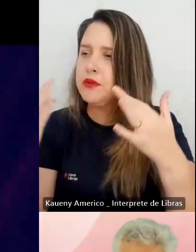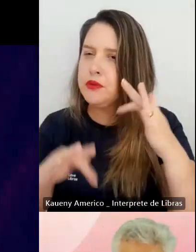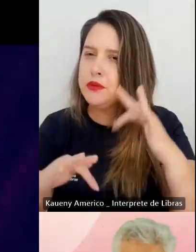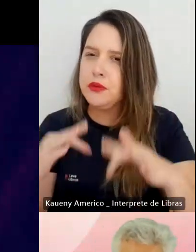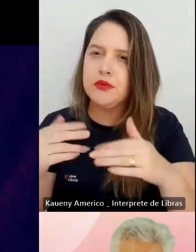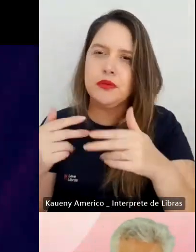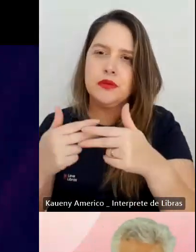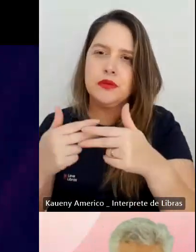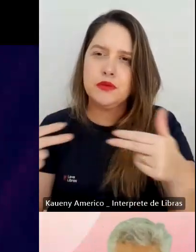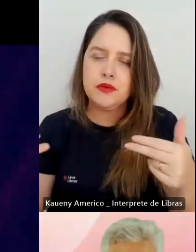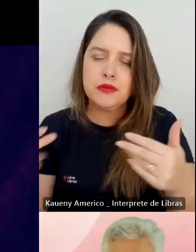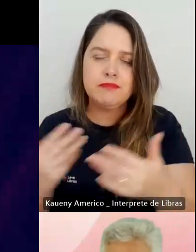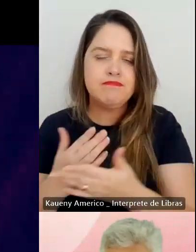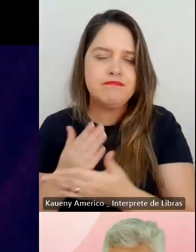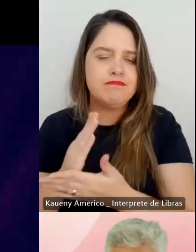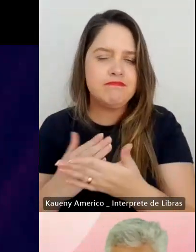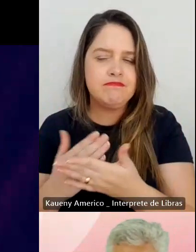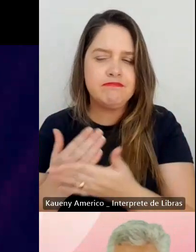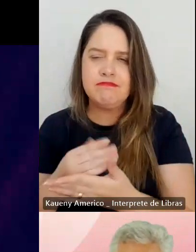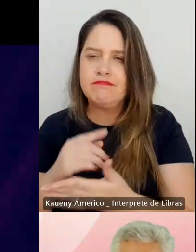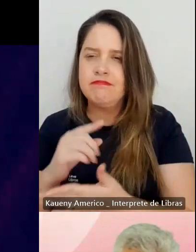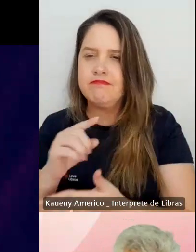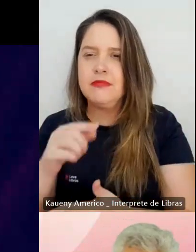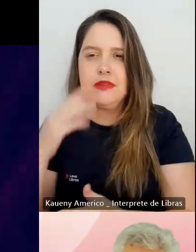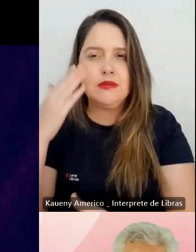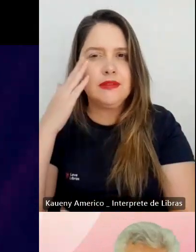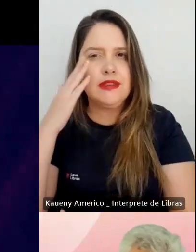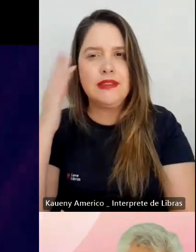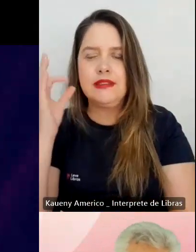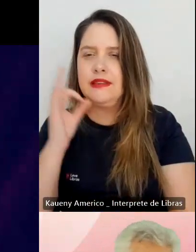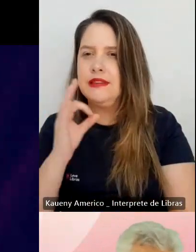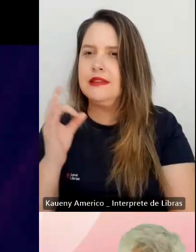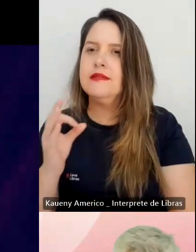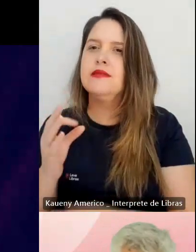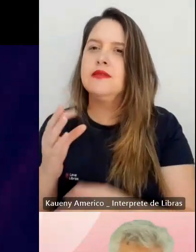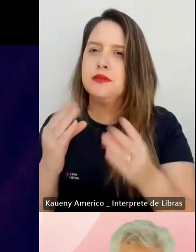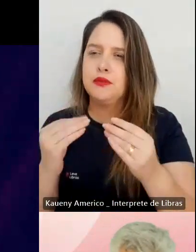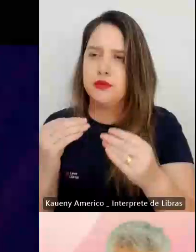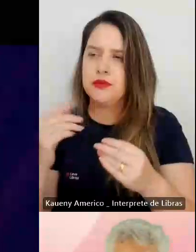desconforto que você vai não entender e por muitas vezes você vai